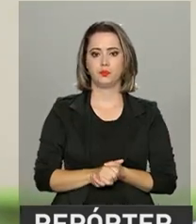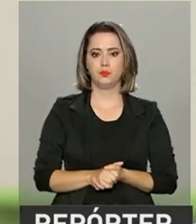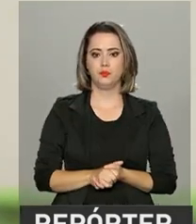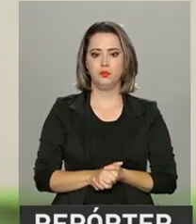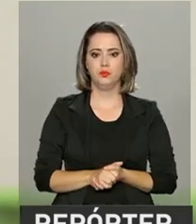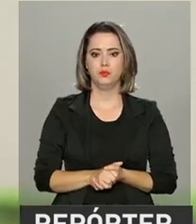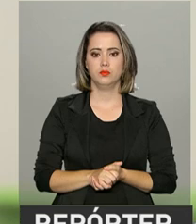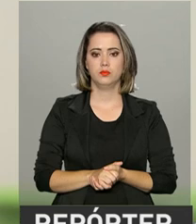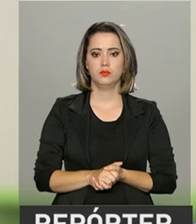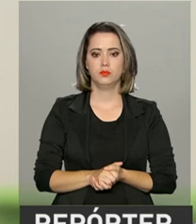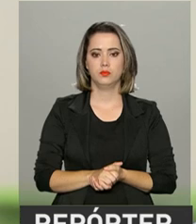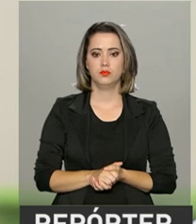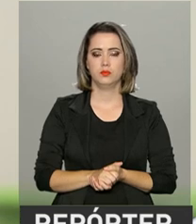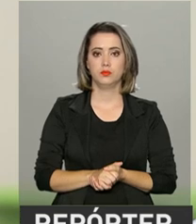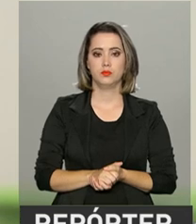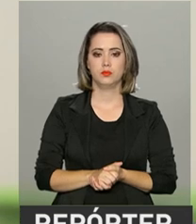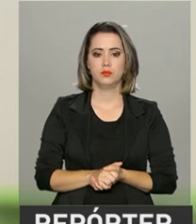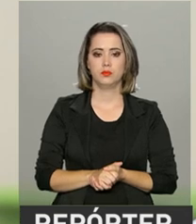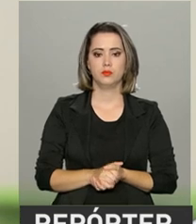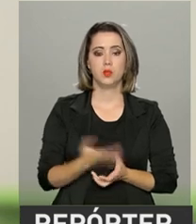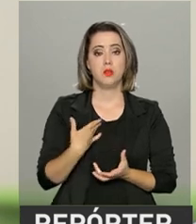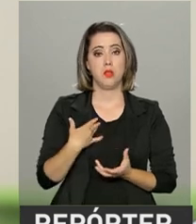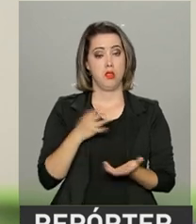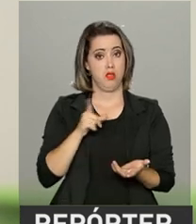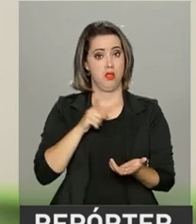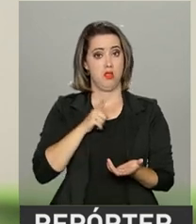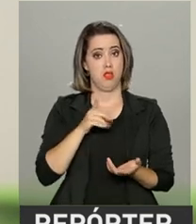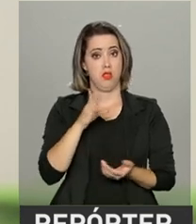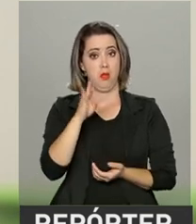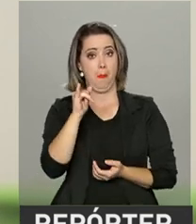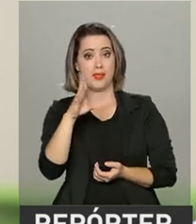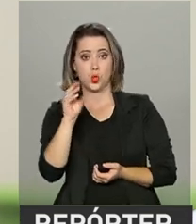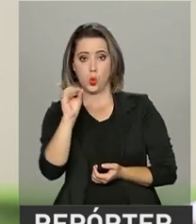biscoito recheado. Isso não é lanche. Lanche é